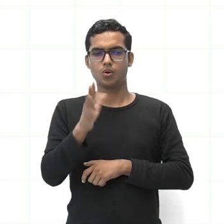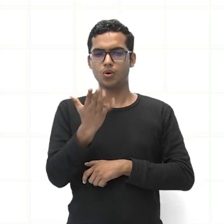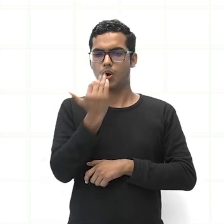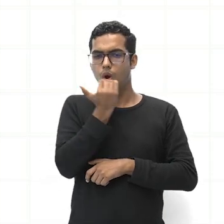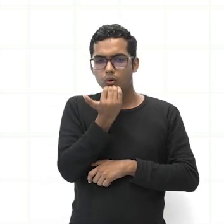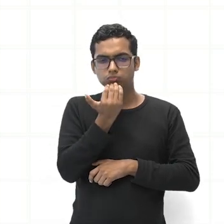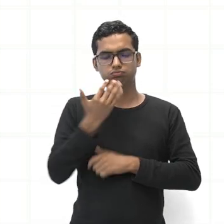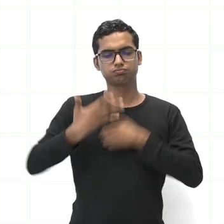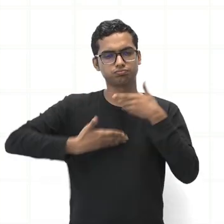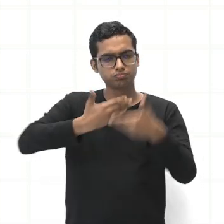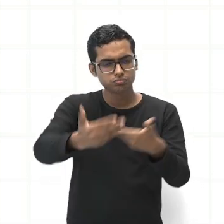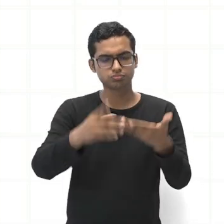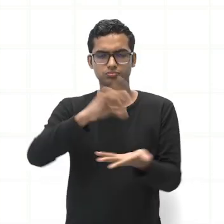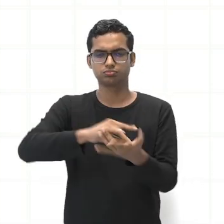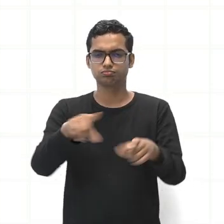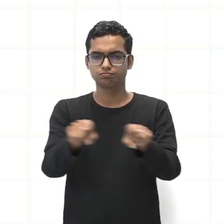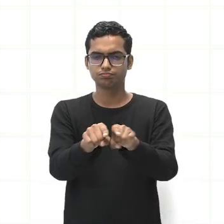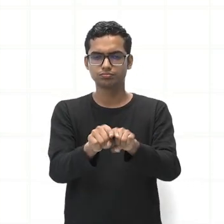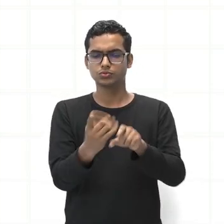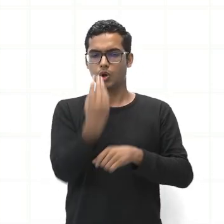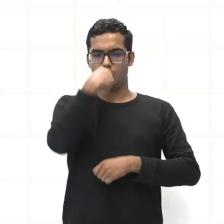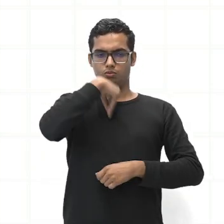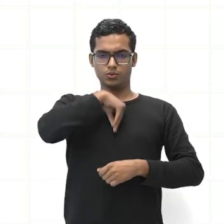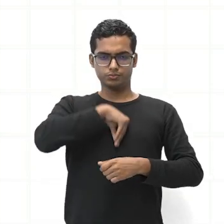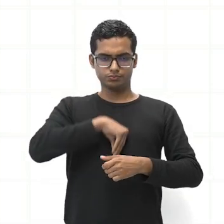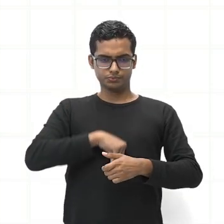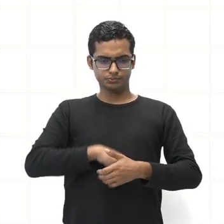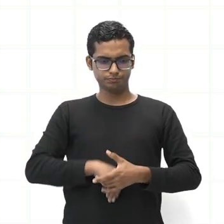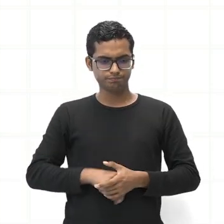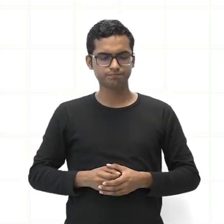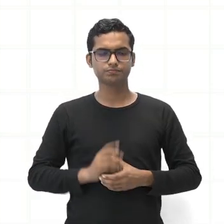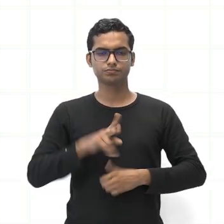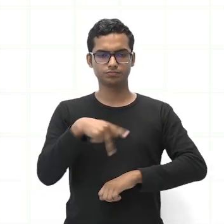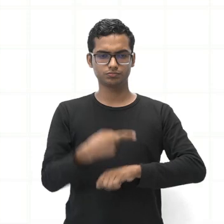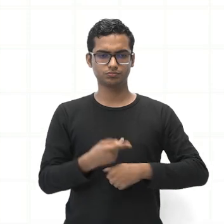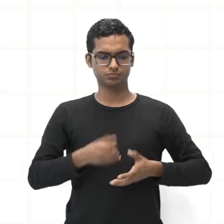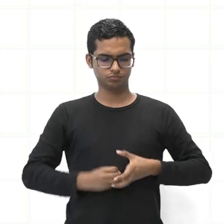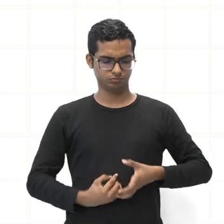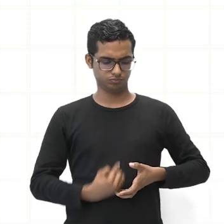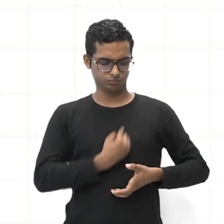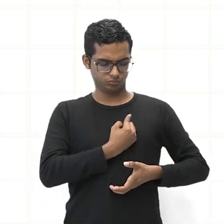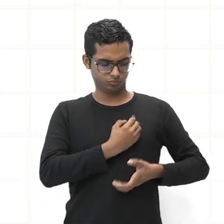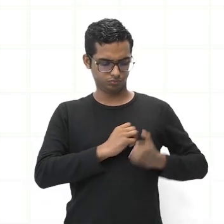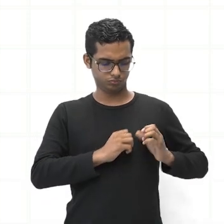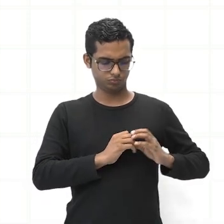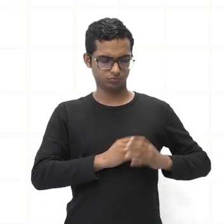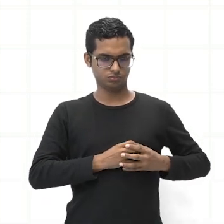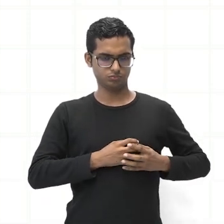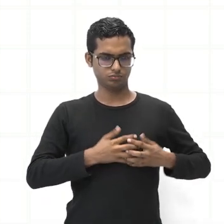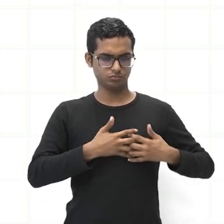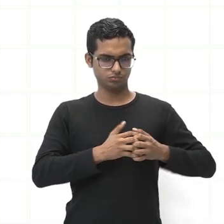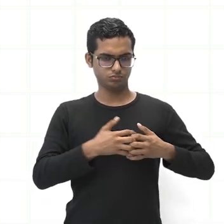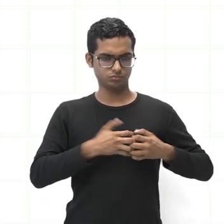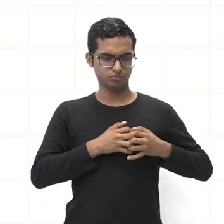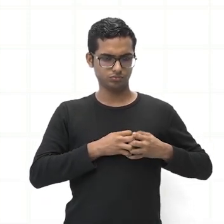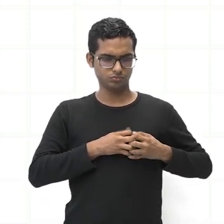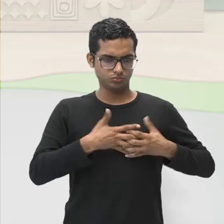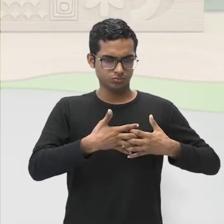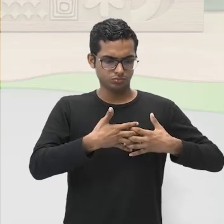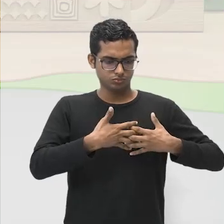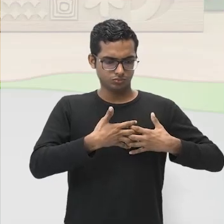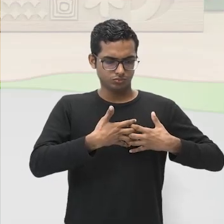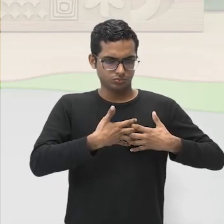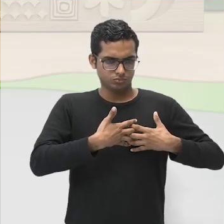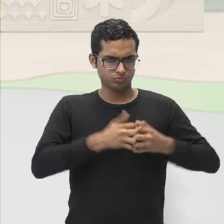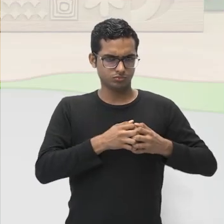pelo nosso processo de digestão, certo? E o sistema